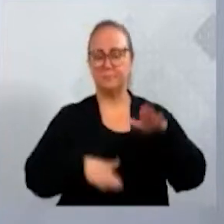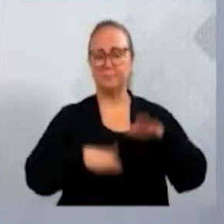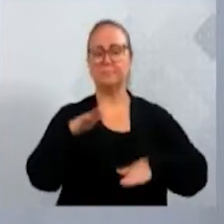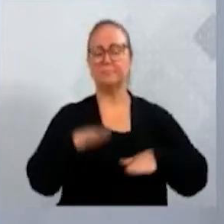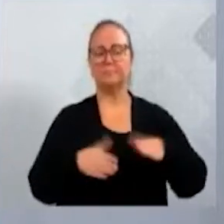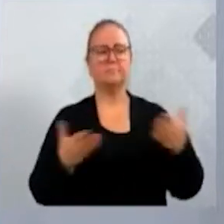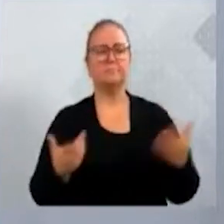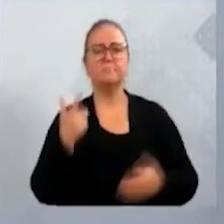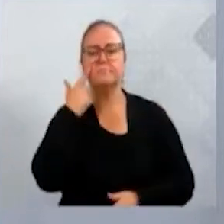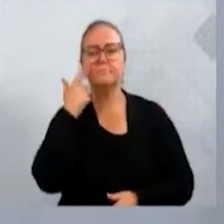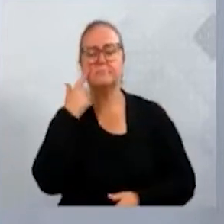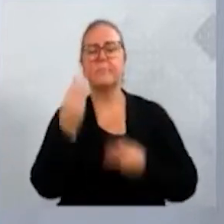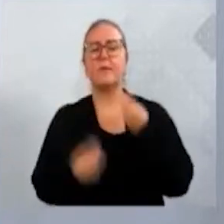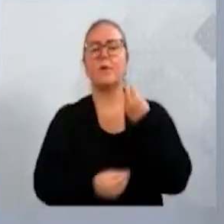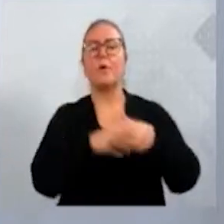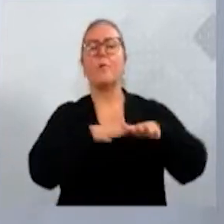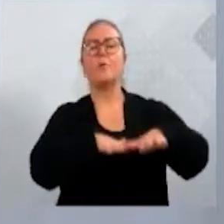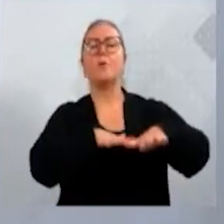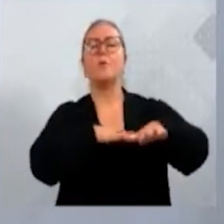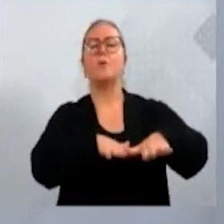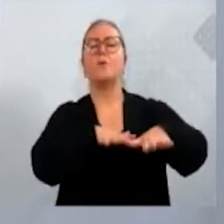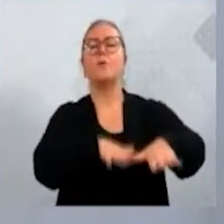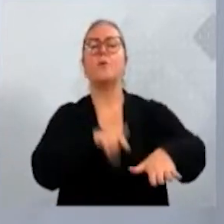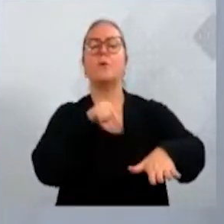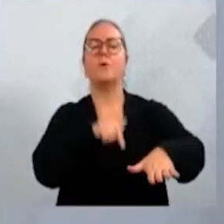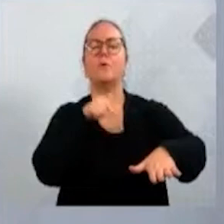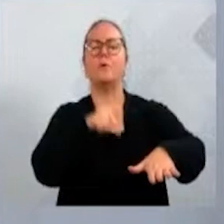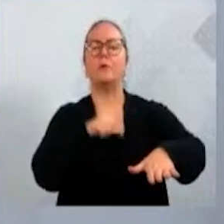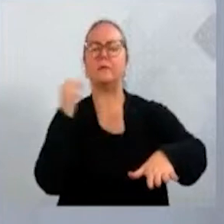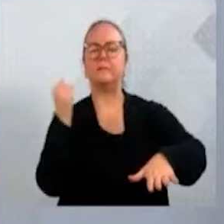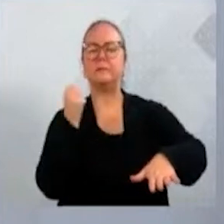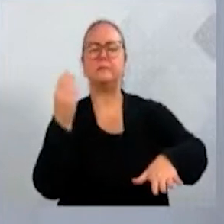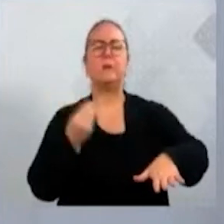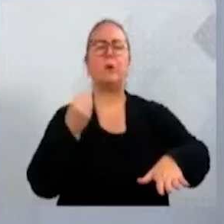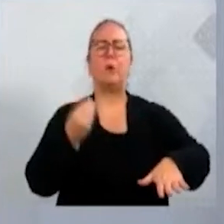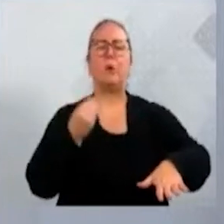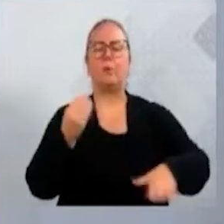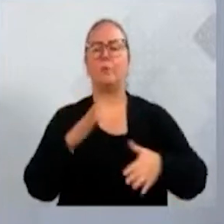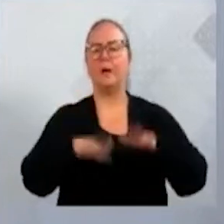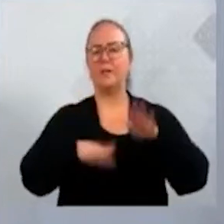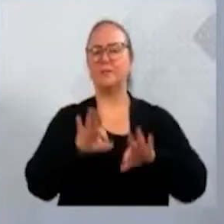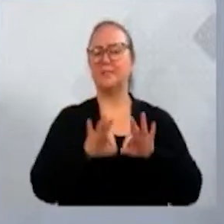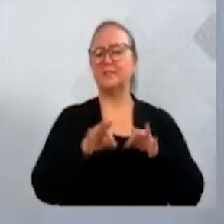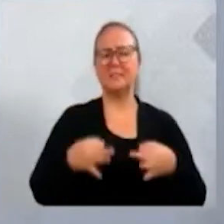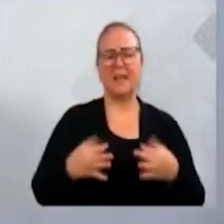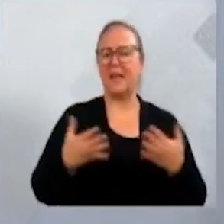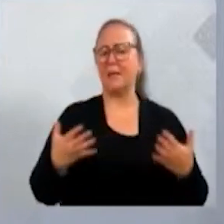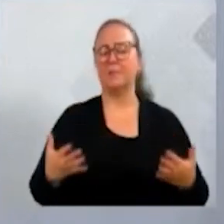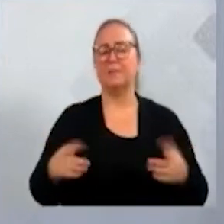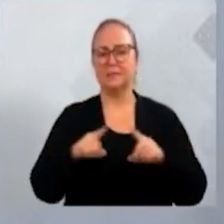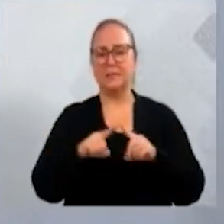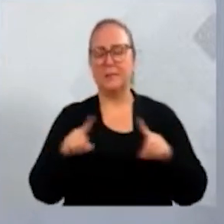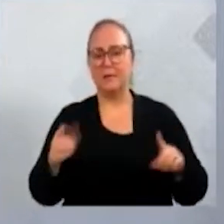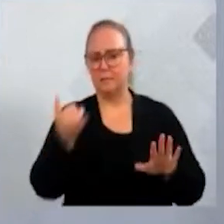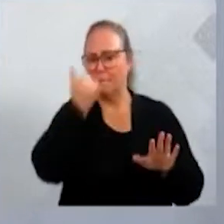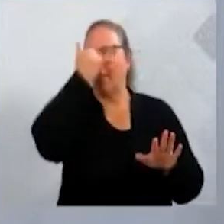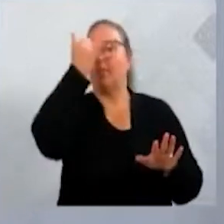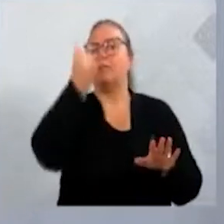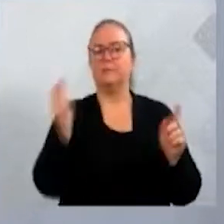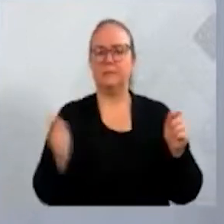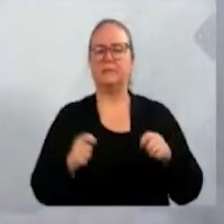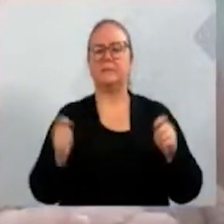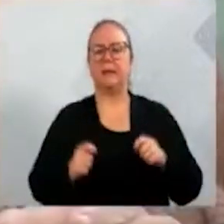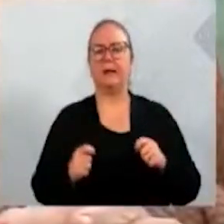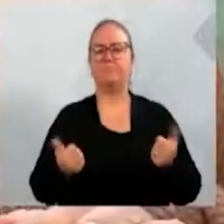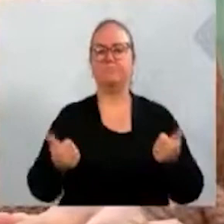Como está o trânsito naquele momento da cidade coisas muito simples reras do nosso dia a dia mas que podem se tornar uma ferramenta para o